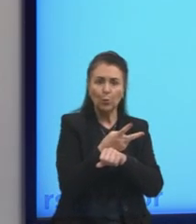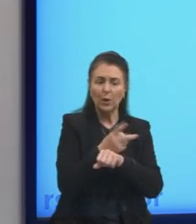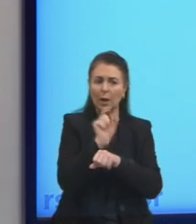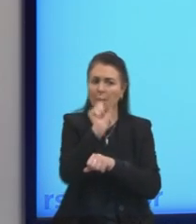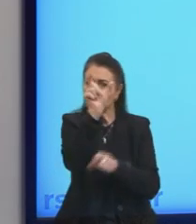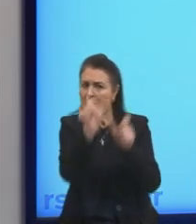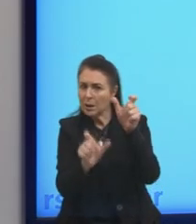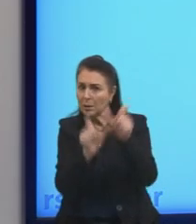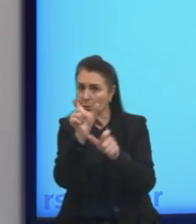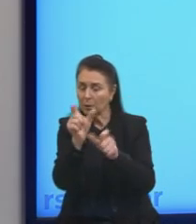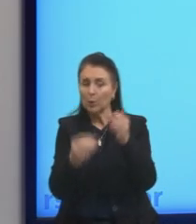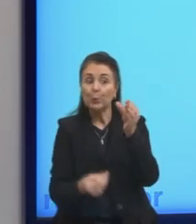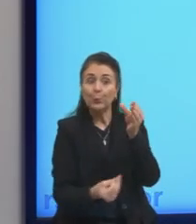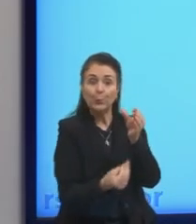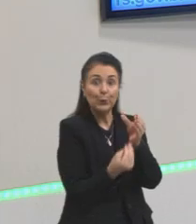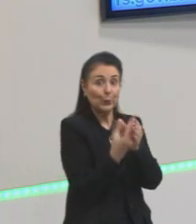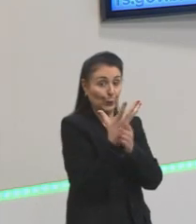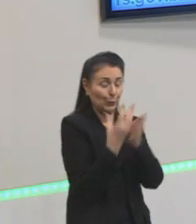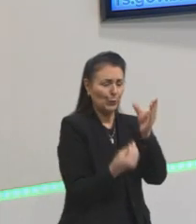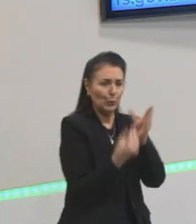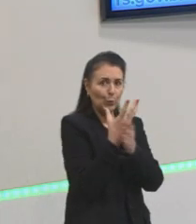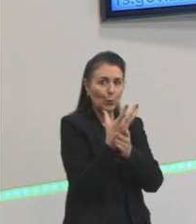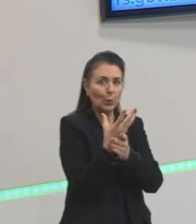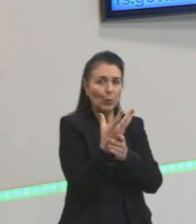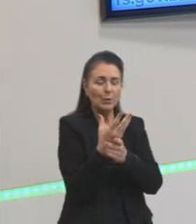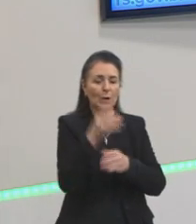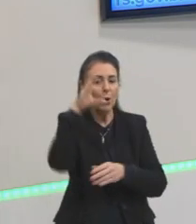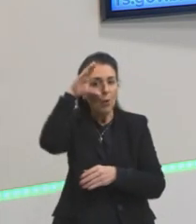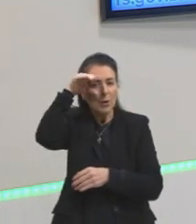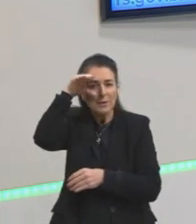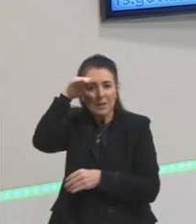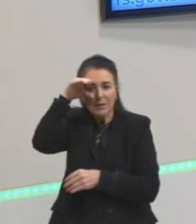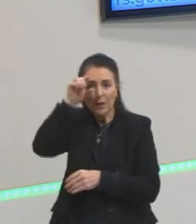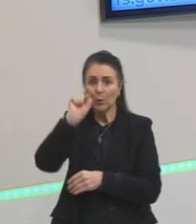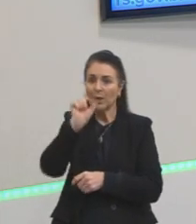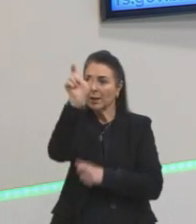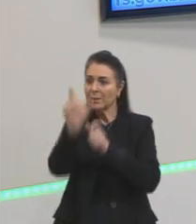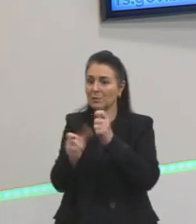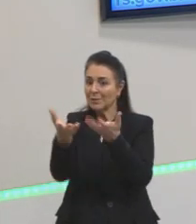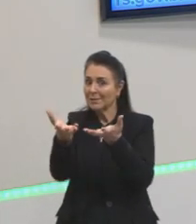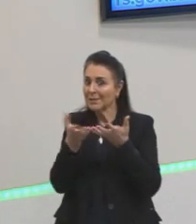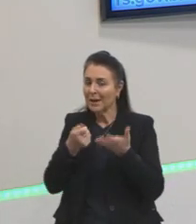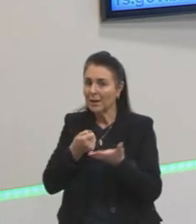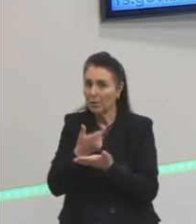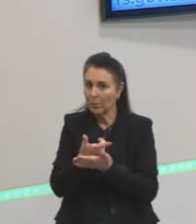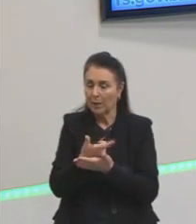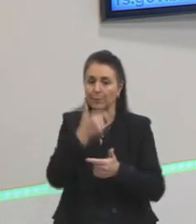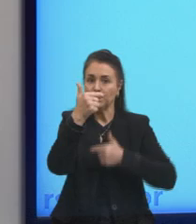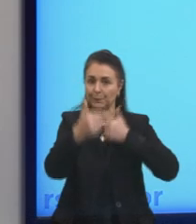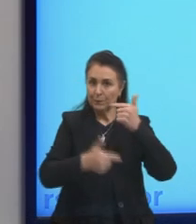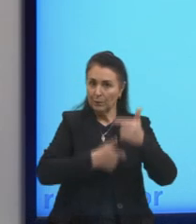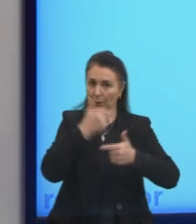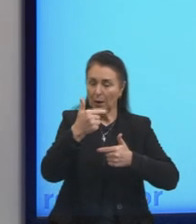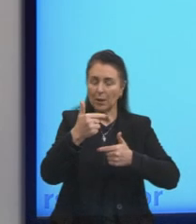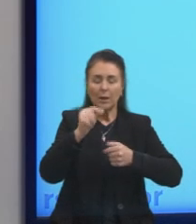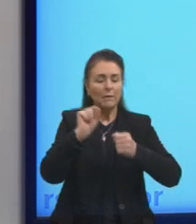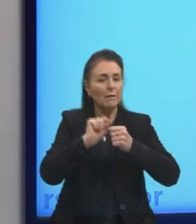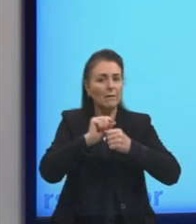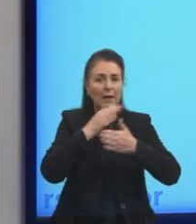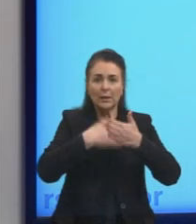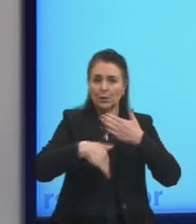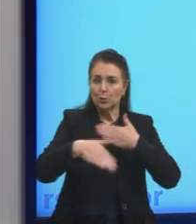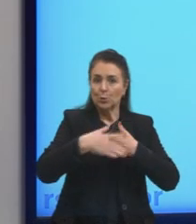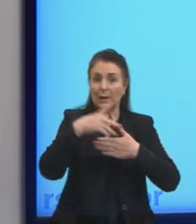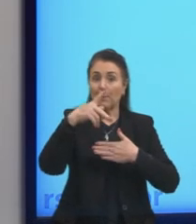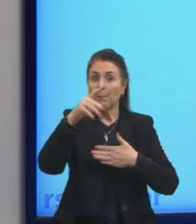então a a construção do da mercadoria né aqui o trabalhador passa a ser Polivalente então é